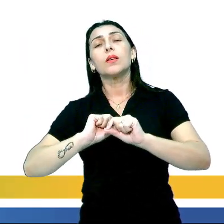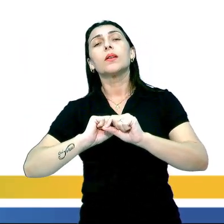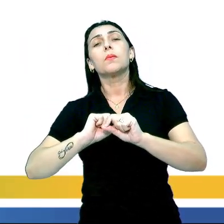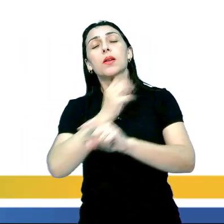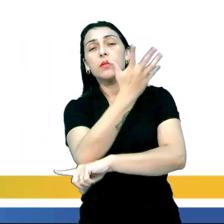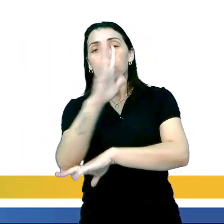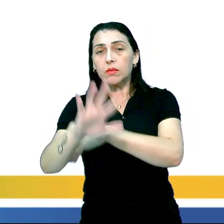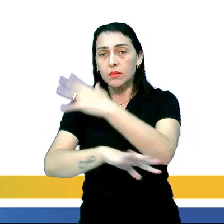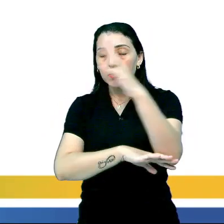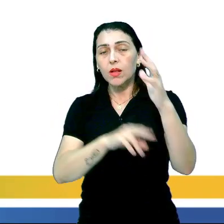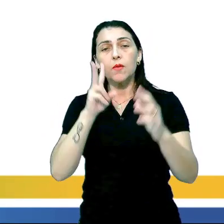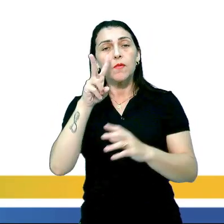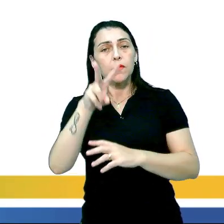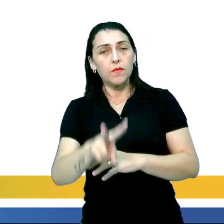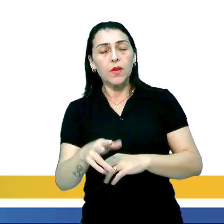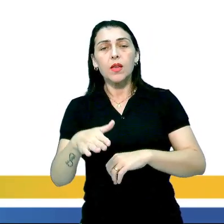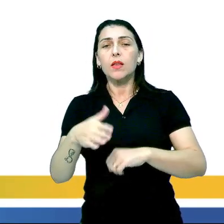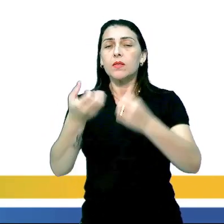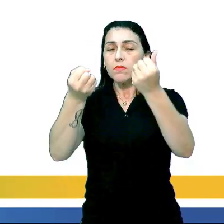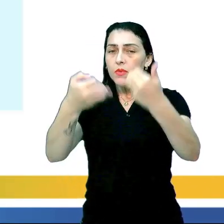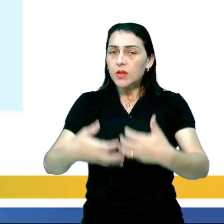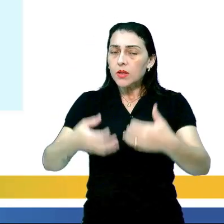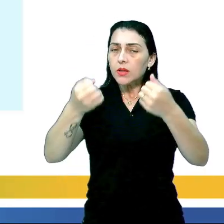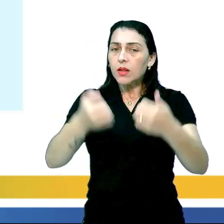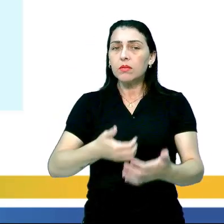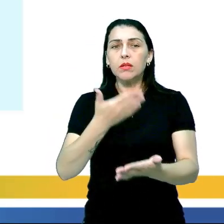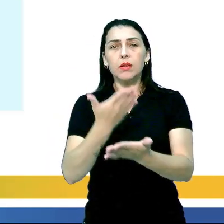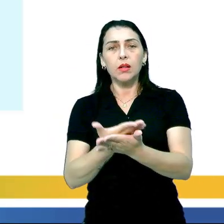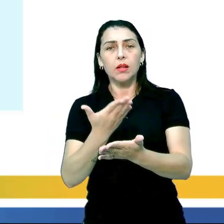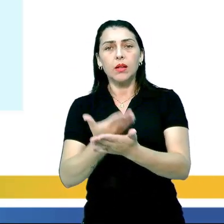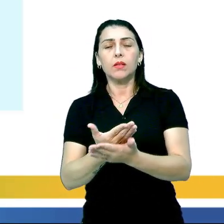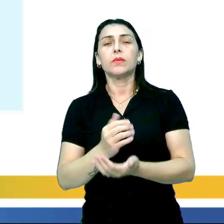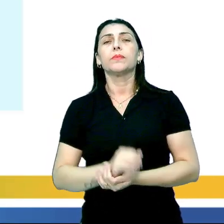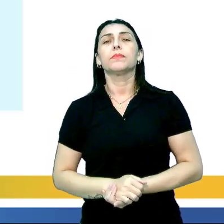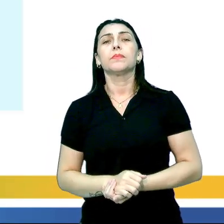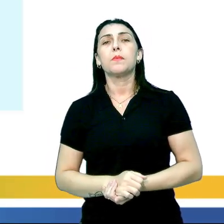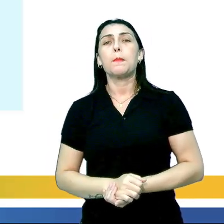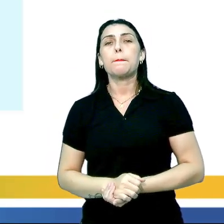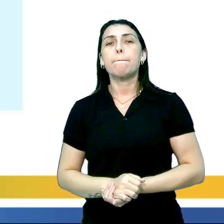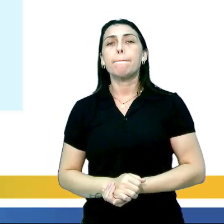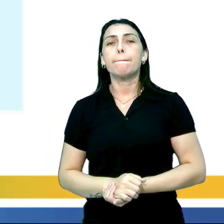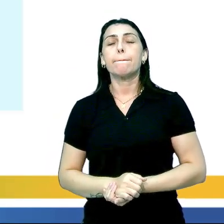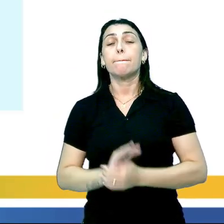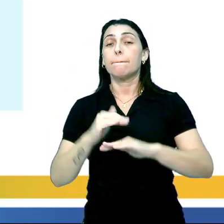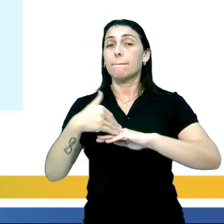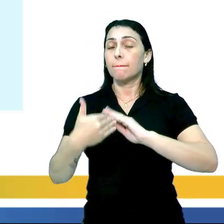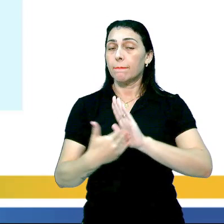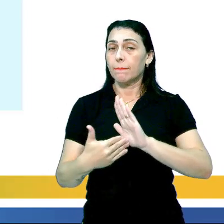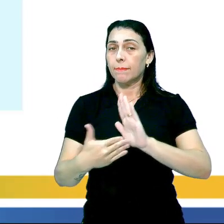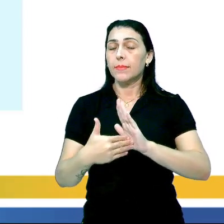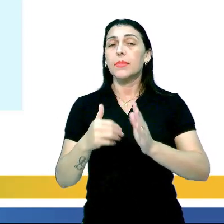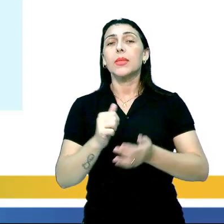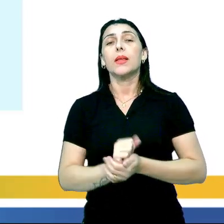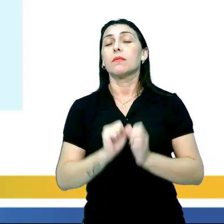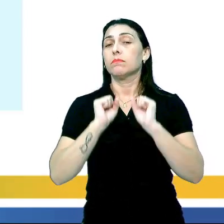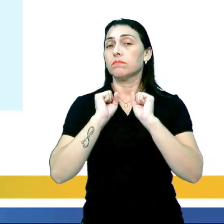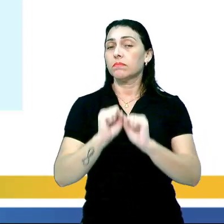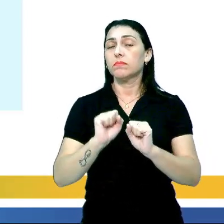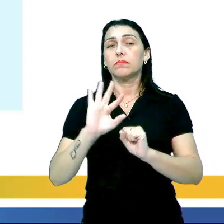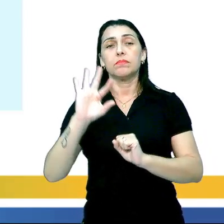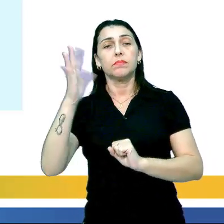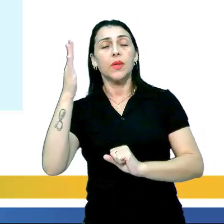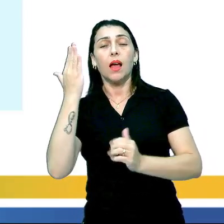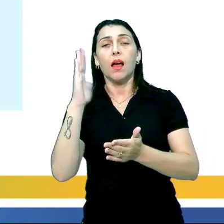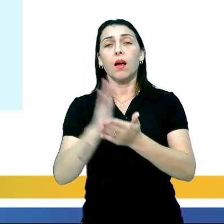questões ambientais que a gente veio debatendo aí ao longo da aula. Bem, tudo isso pode